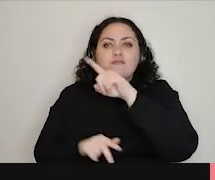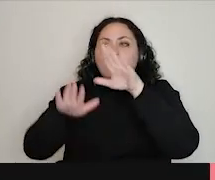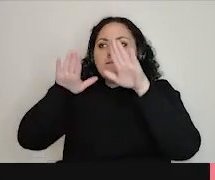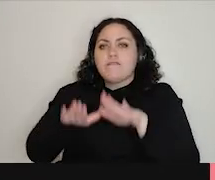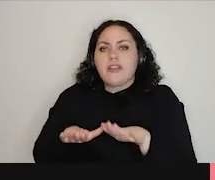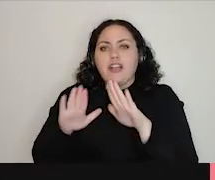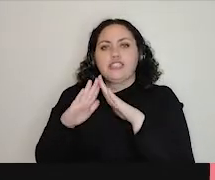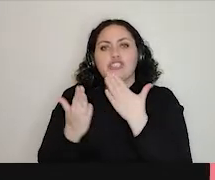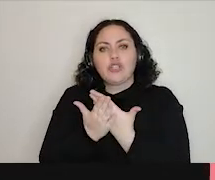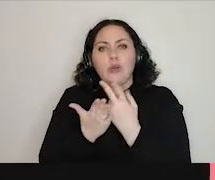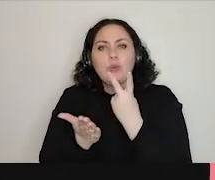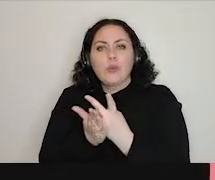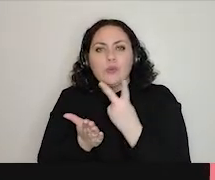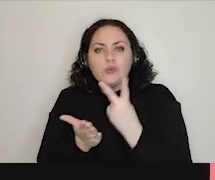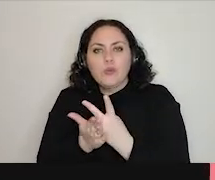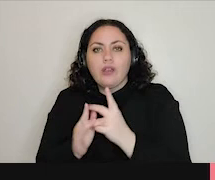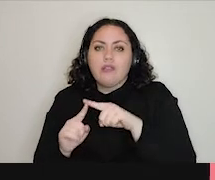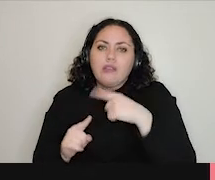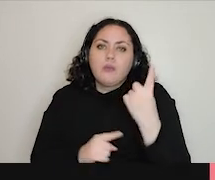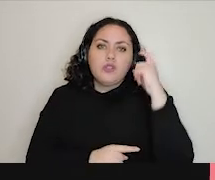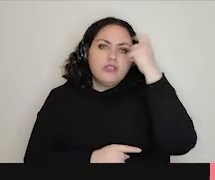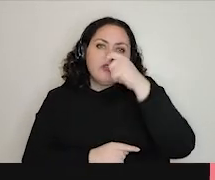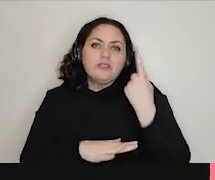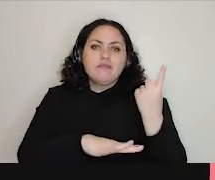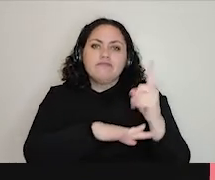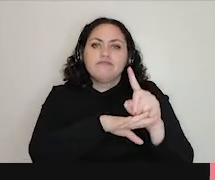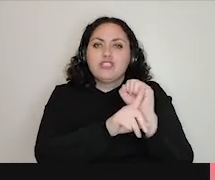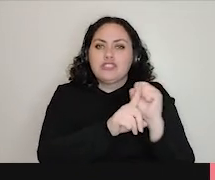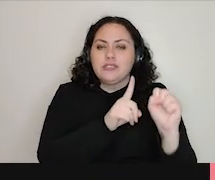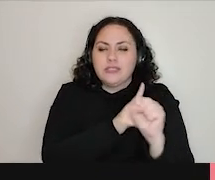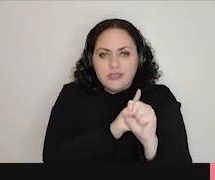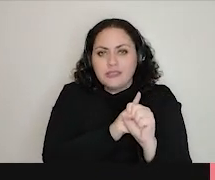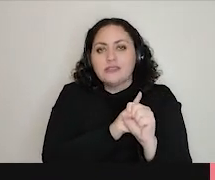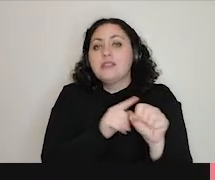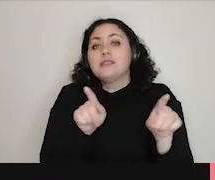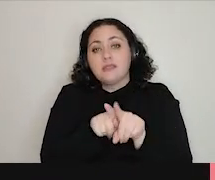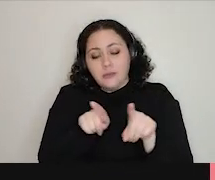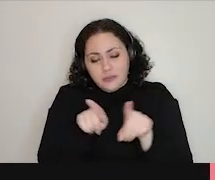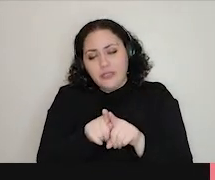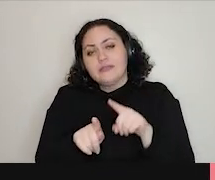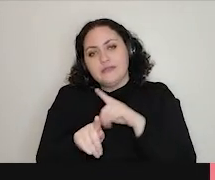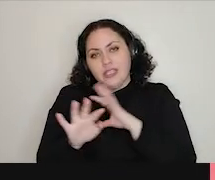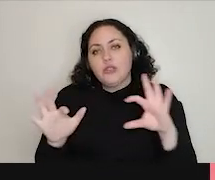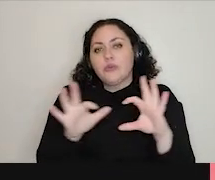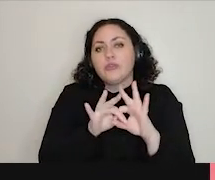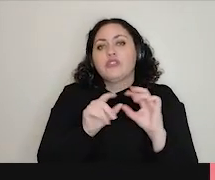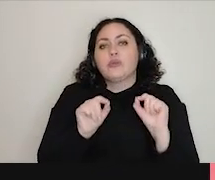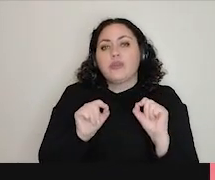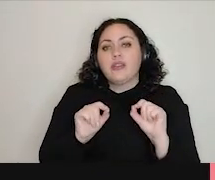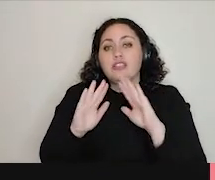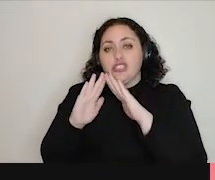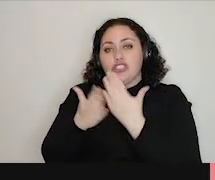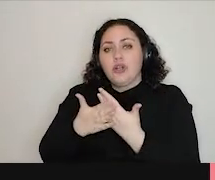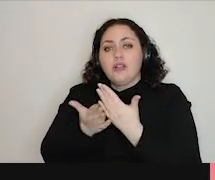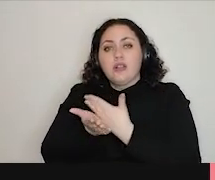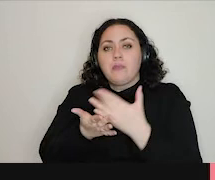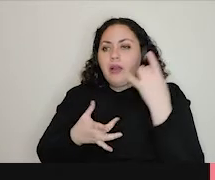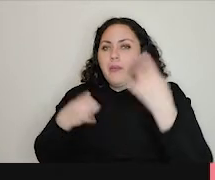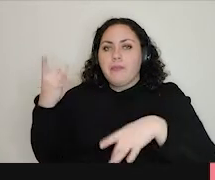e inserção na sociedade, e que também está associado muito juntamente com isso a uma evasão escolar que não